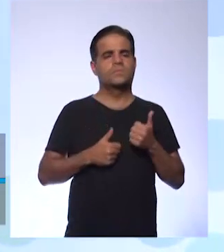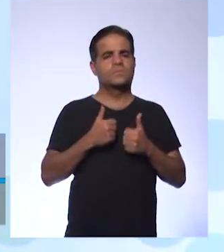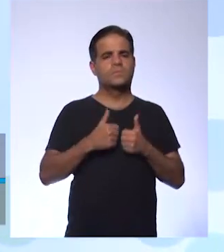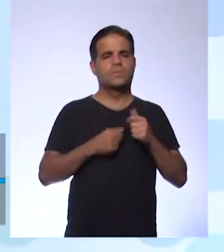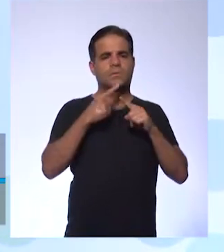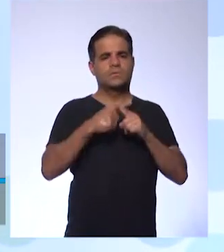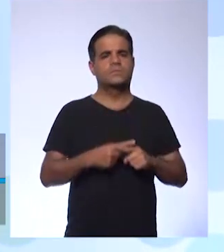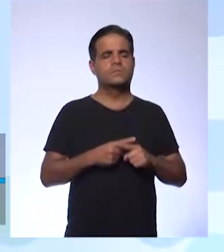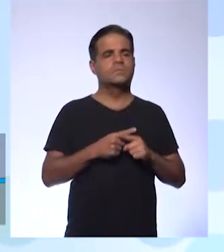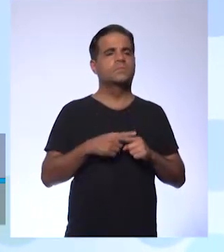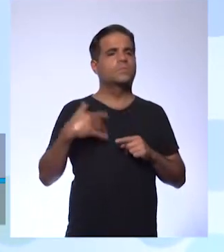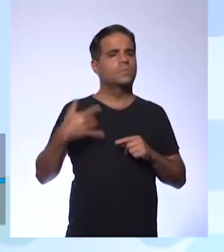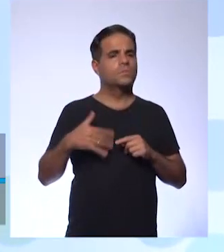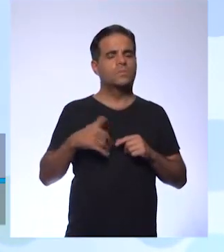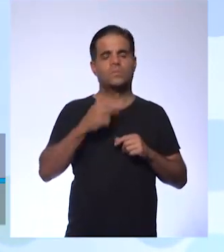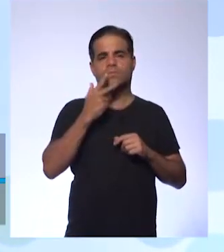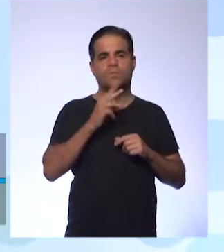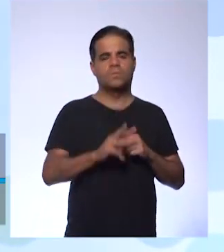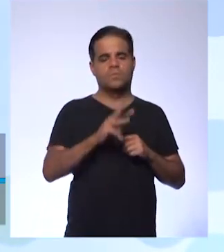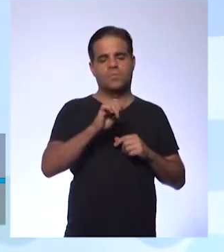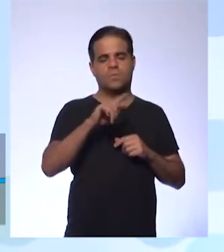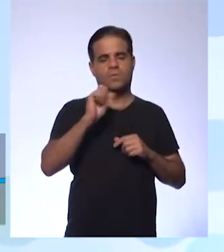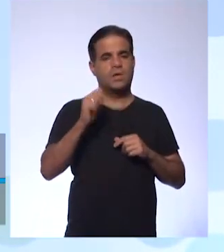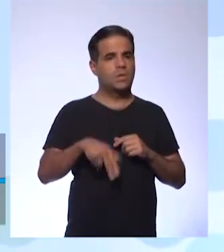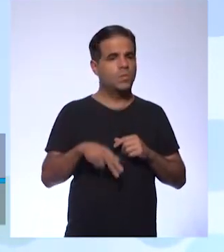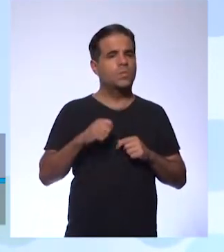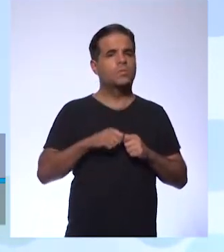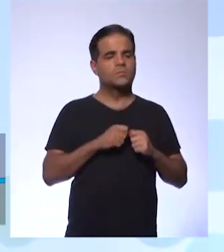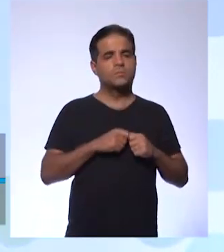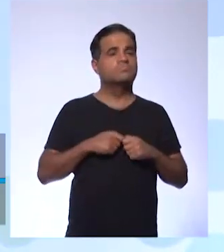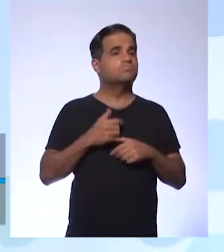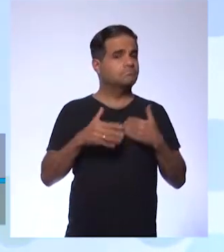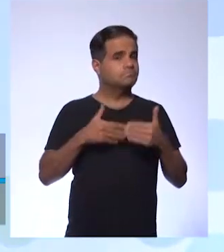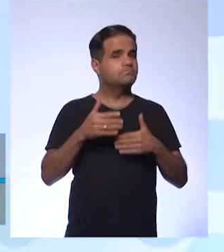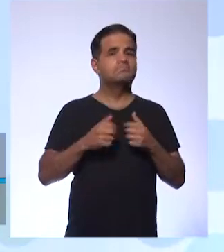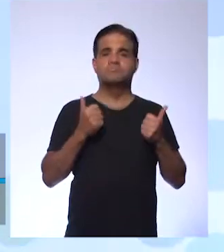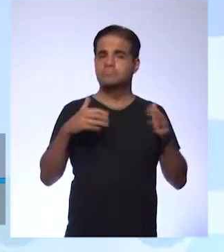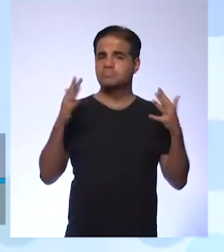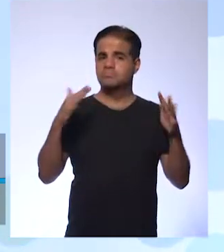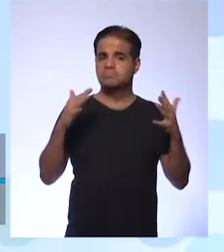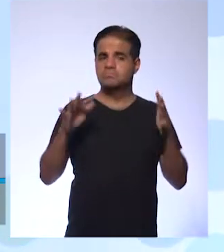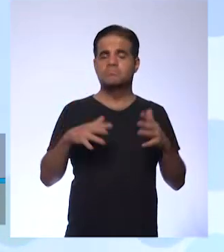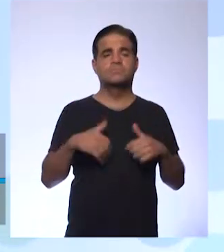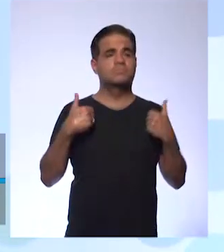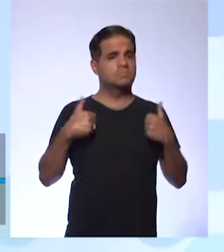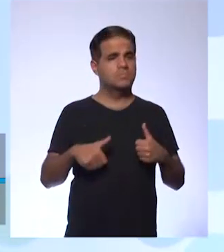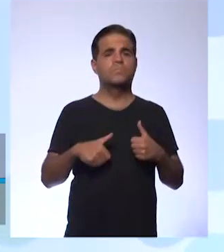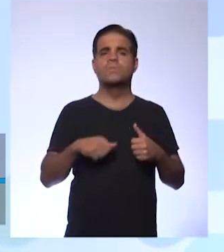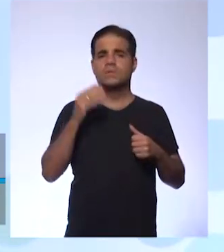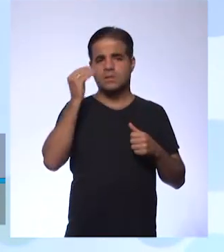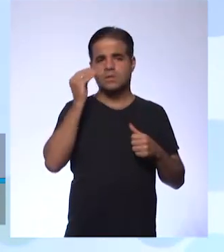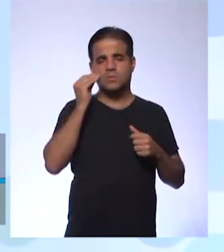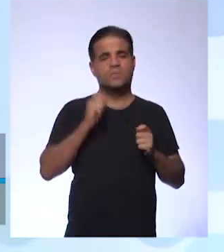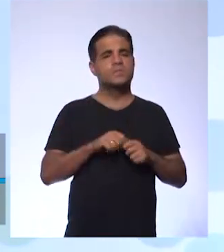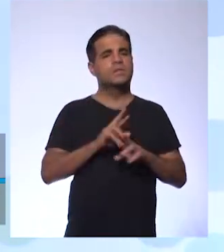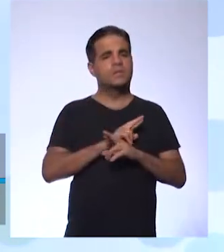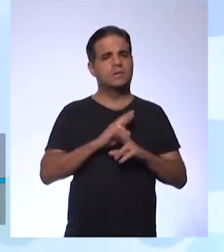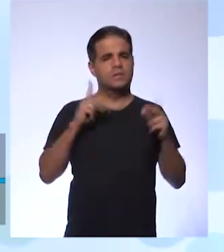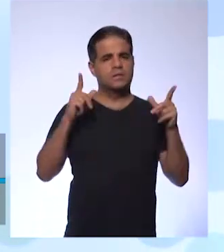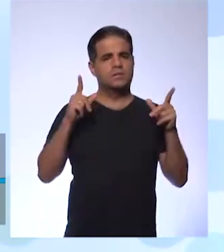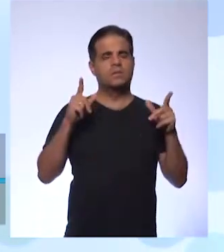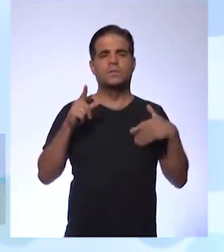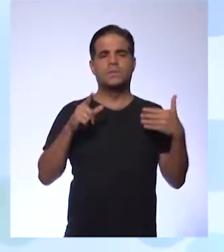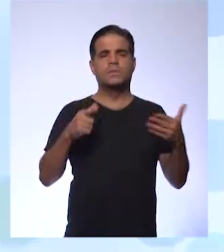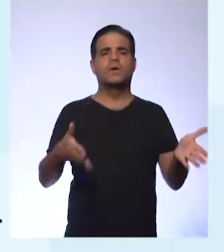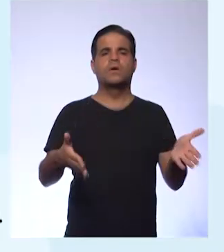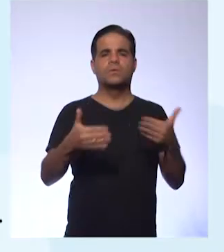algum jogo, disse o Alan. Ele foi no Tá. momento em Uhum, que. Muito bem, tudo muito bem. bem. Ele tentou ser diferente. Uhum.